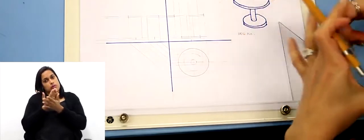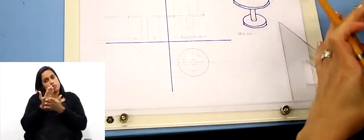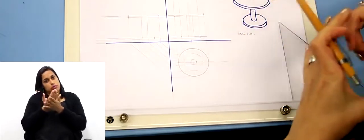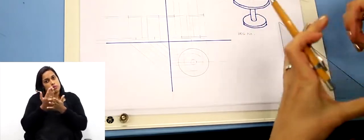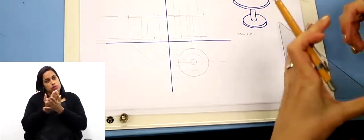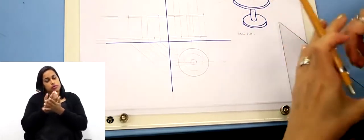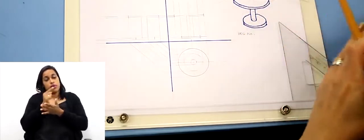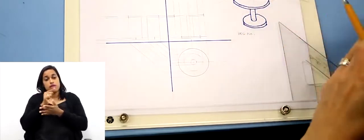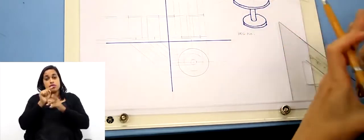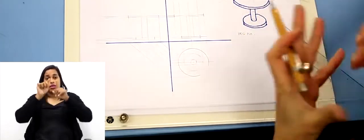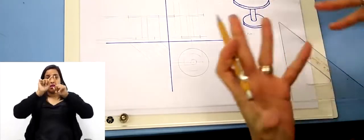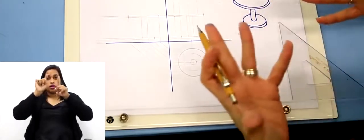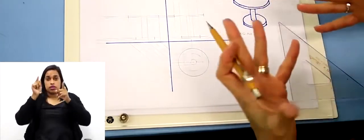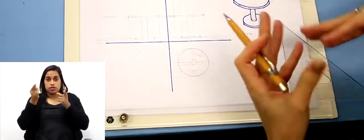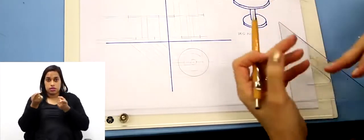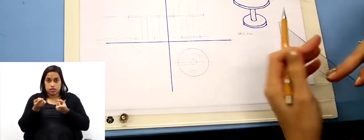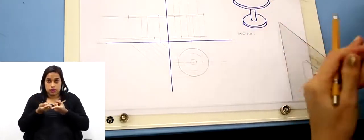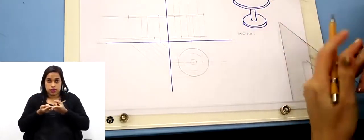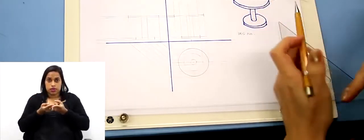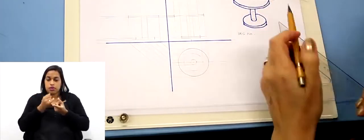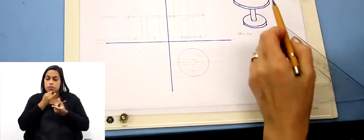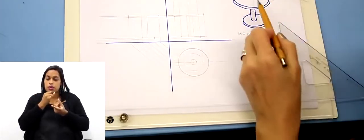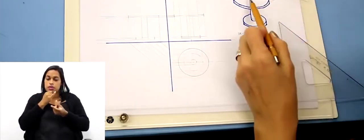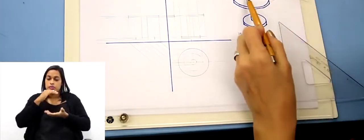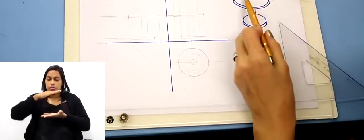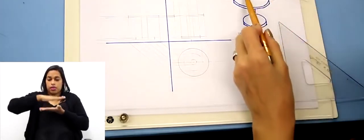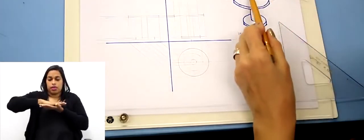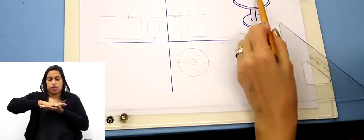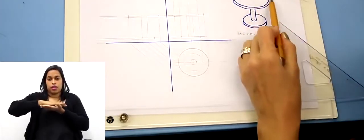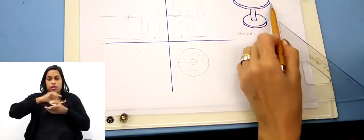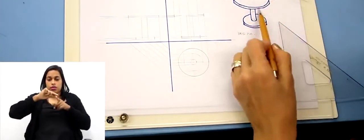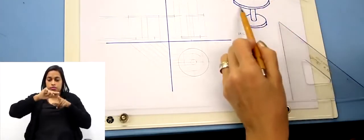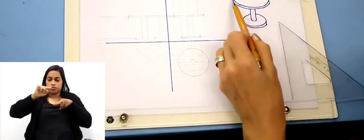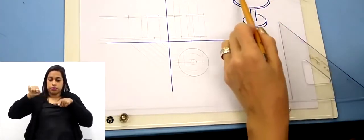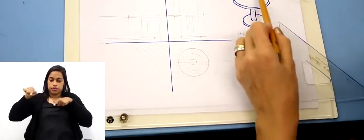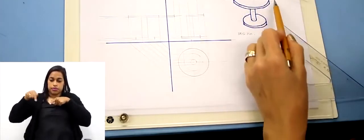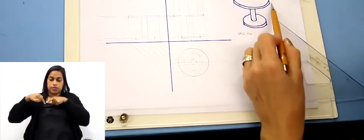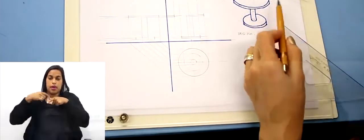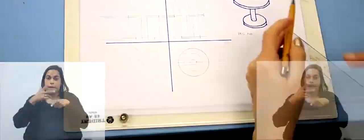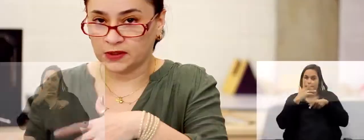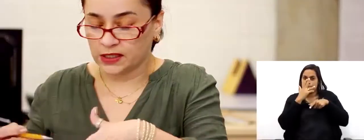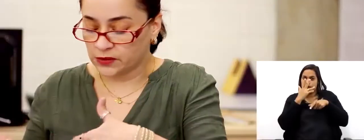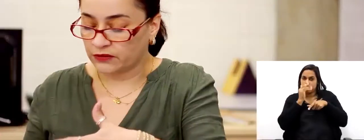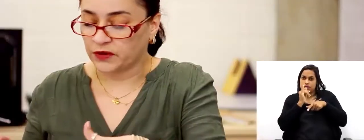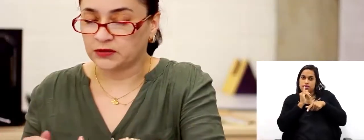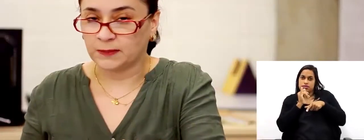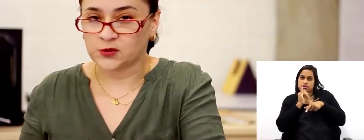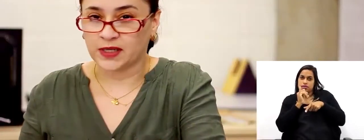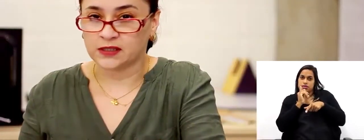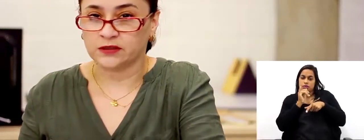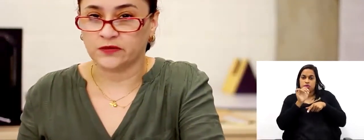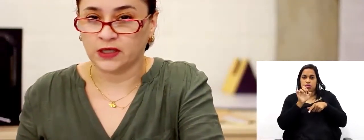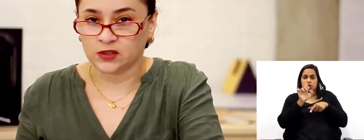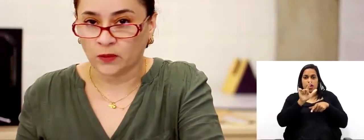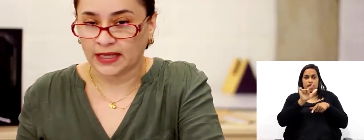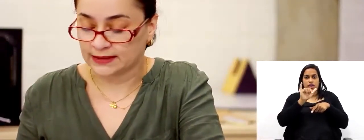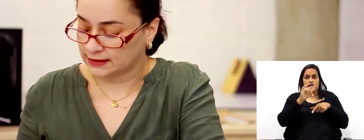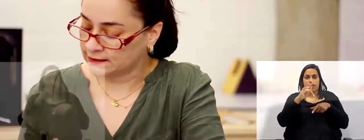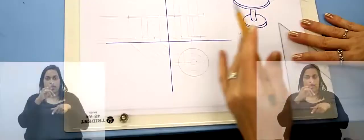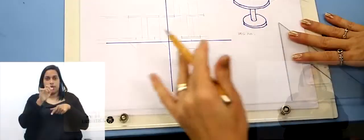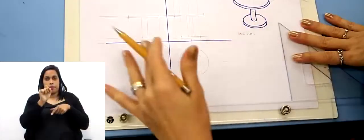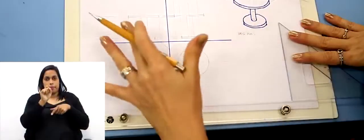Essa circunferência do tampo, por exemplo, ela aparece desenhada como uma elipse. E esse é o efeito da perspectiva